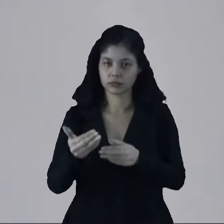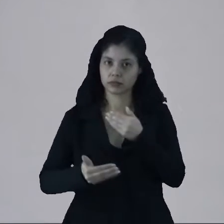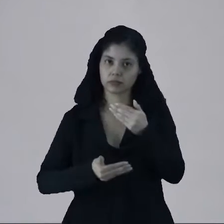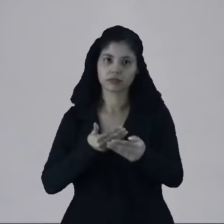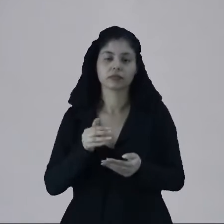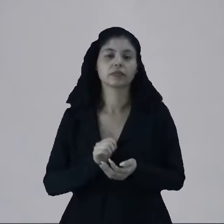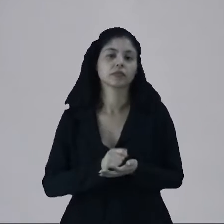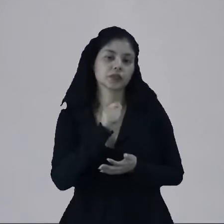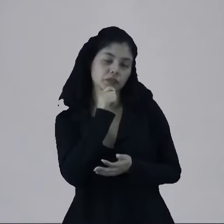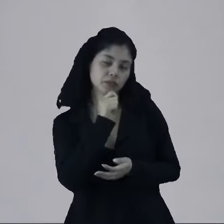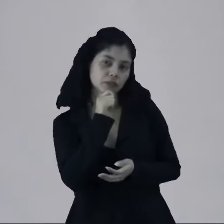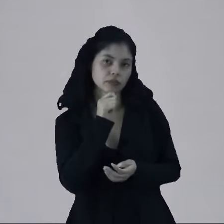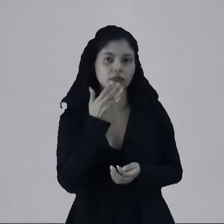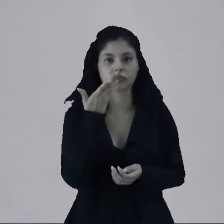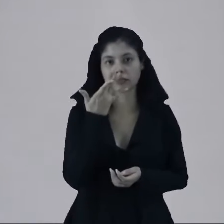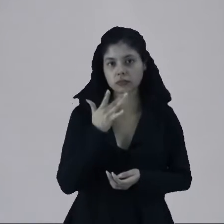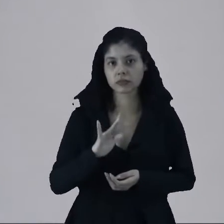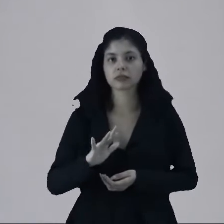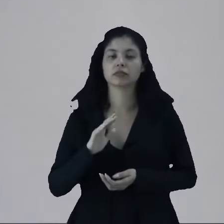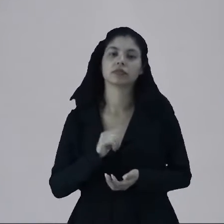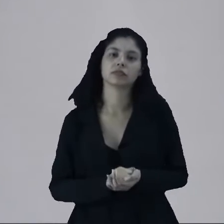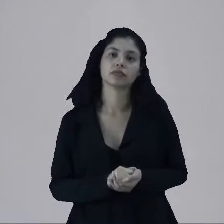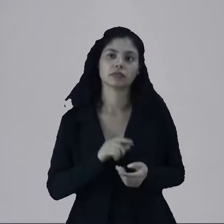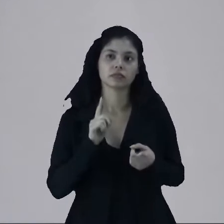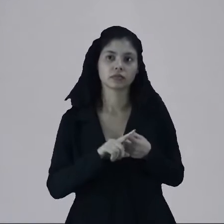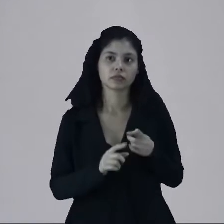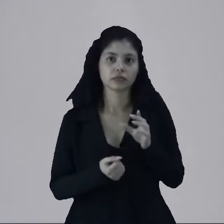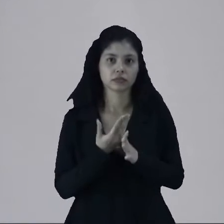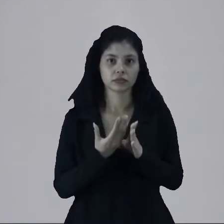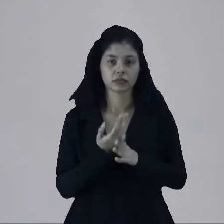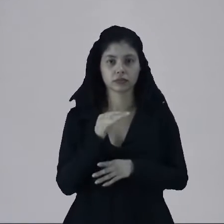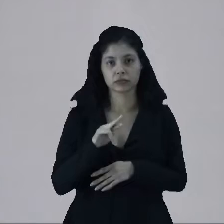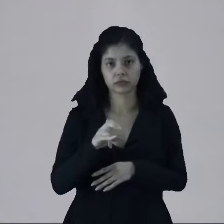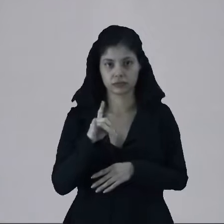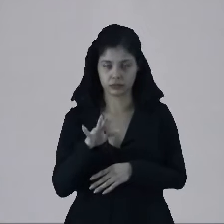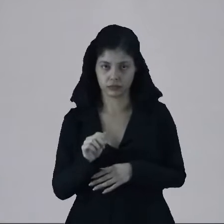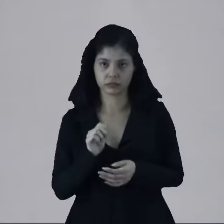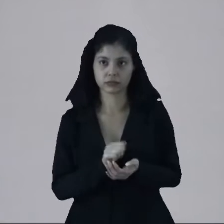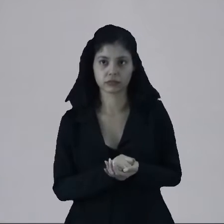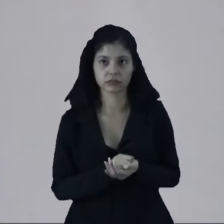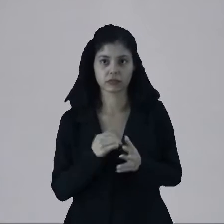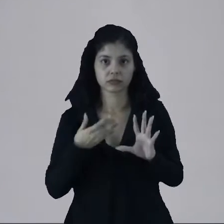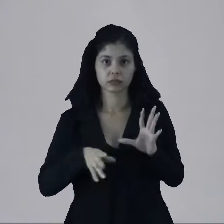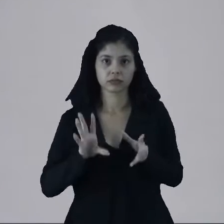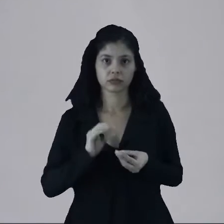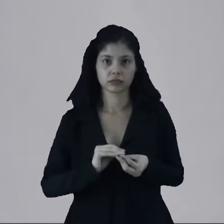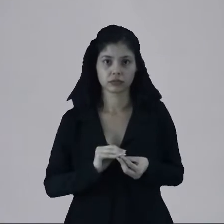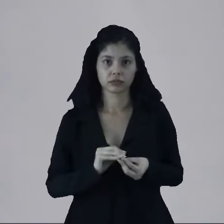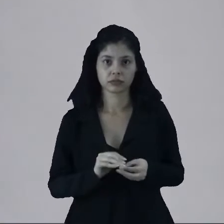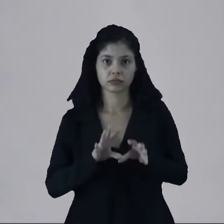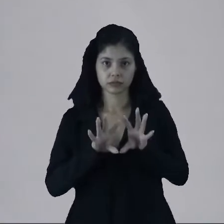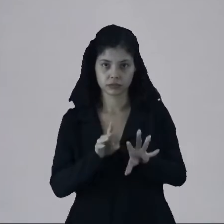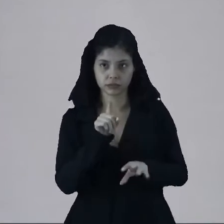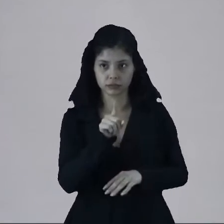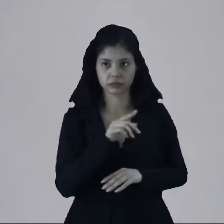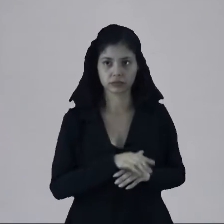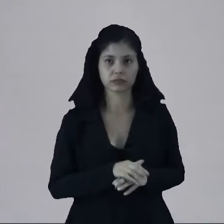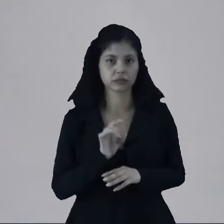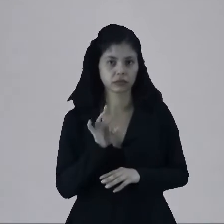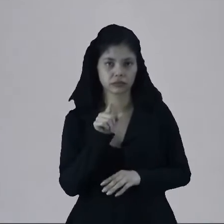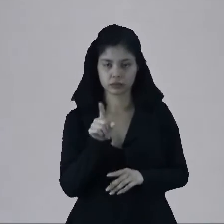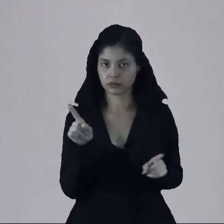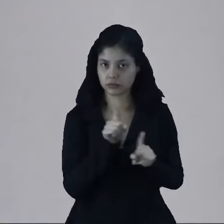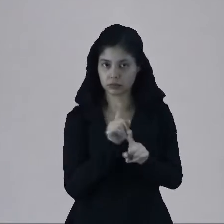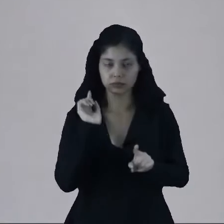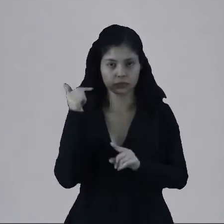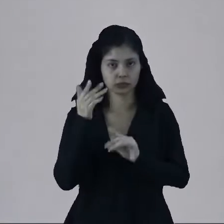procedimento, ainda na primeira criança, porque não vai ter a fabricação desse anticorpo. Então, resumindo, é isso aí. É só isso?